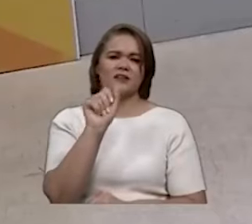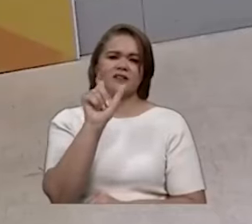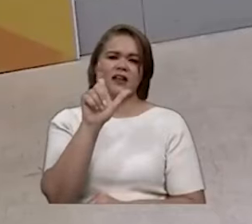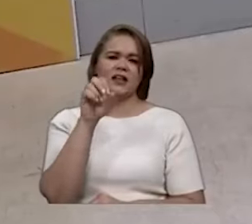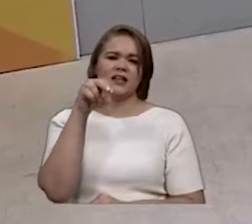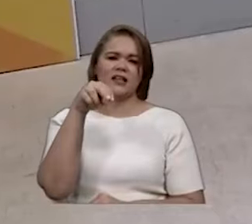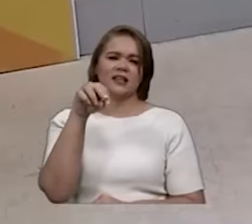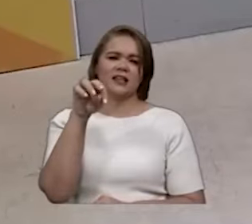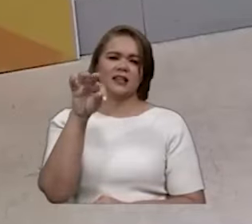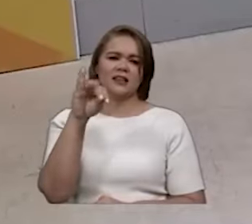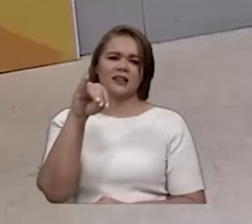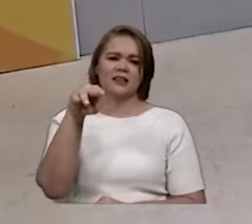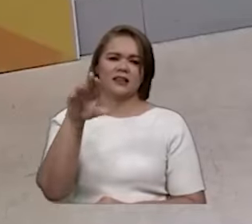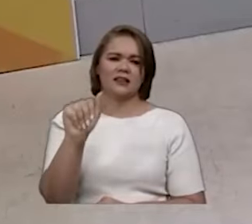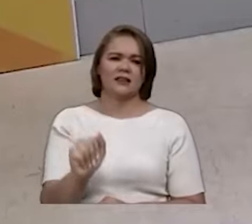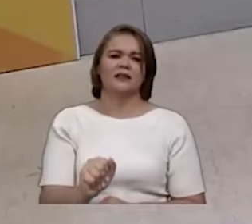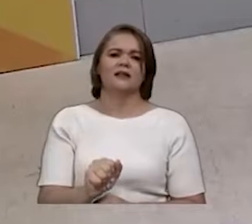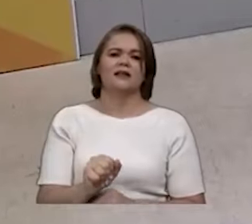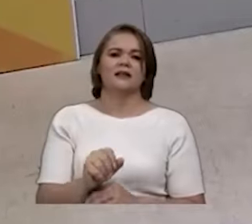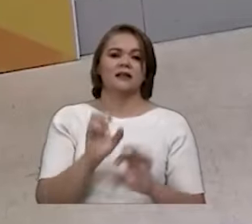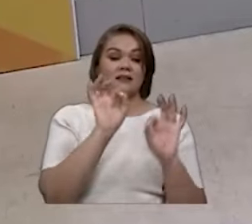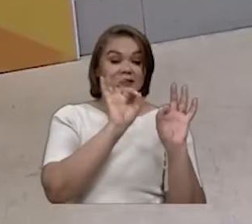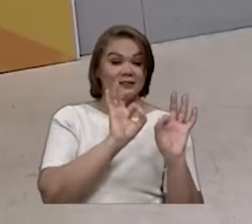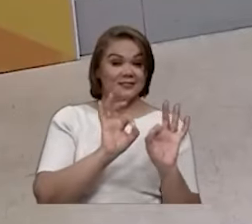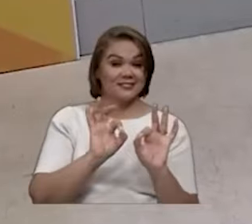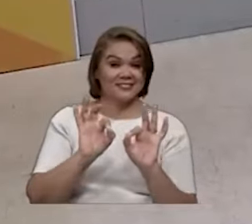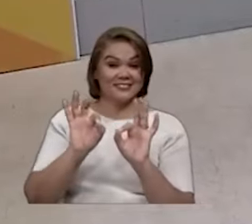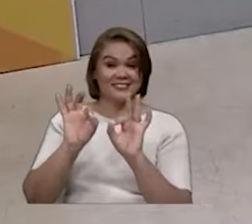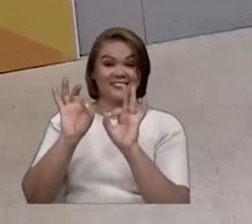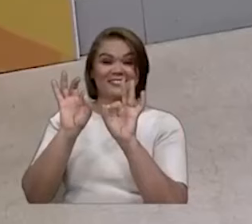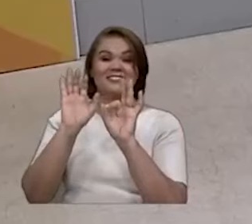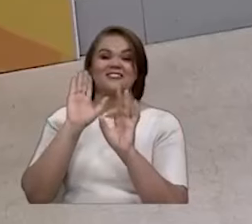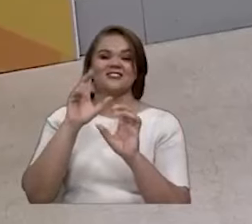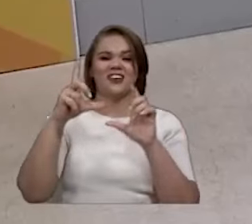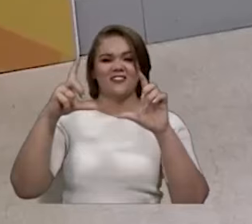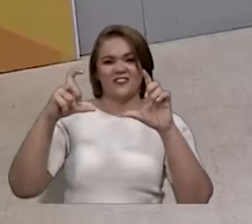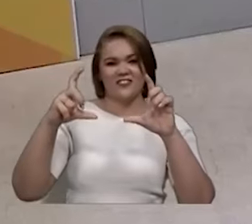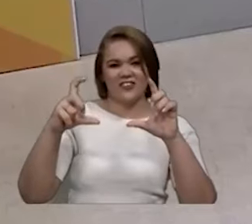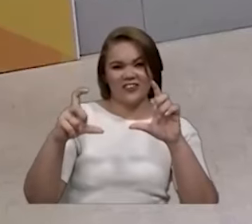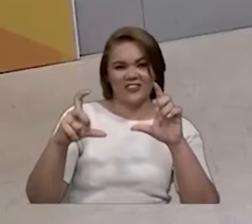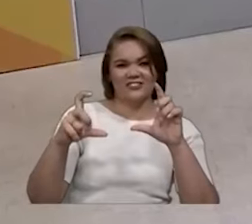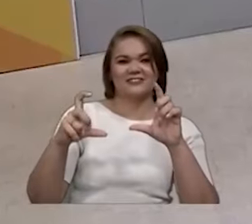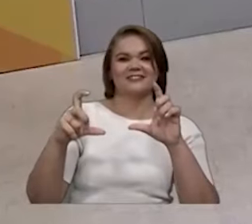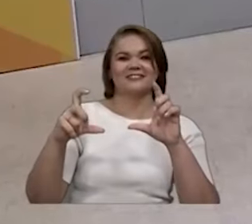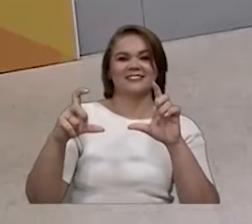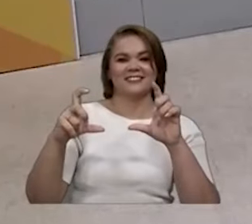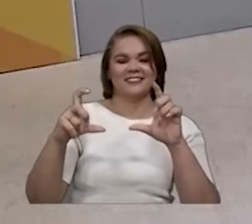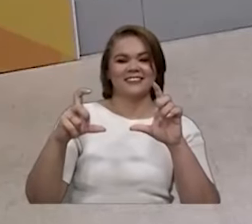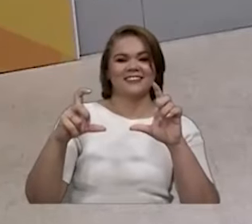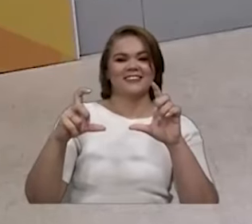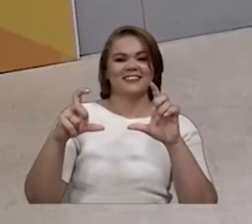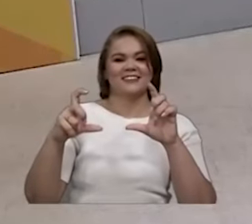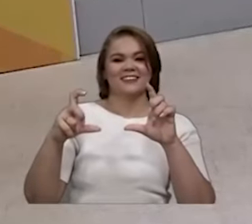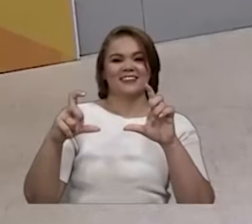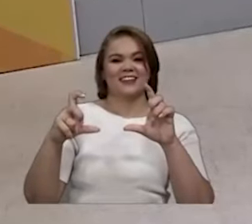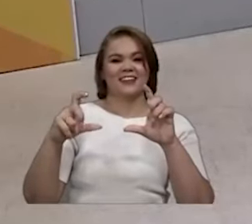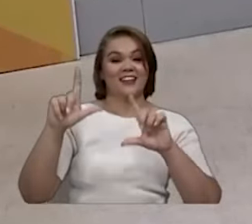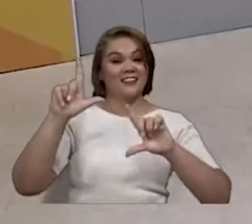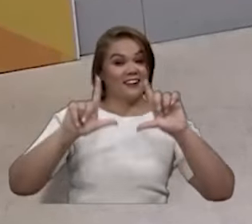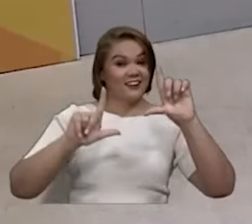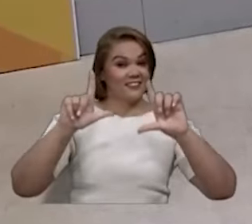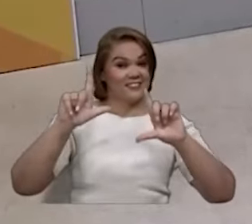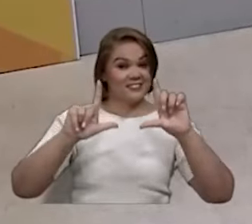pequena Valentina, que tá me assistindo, já tirou uma foto na frente da tela e pediu pra